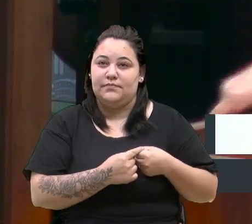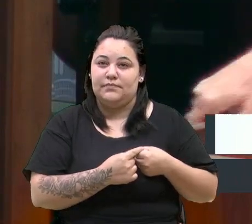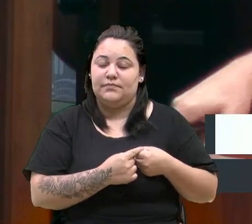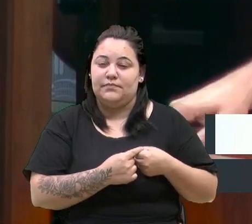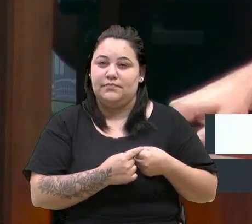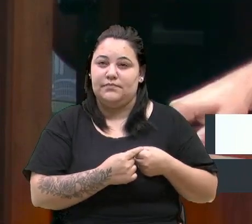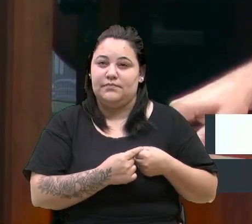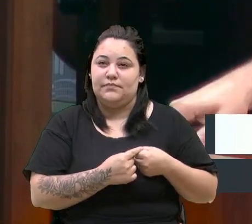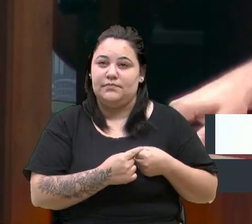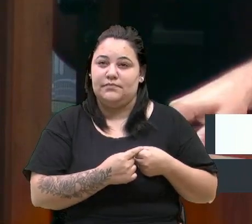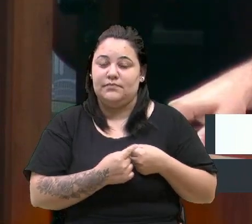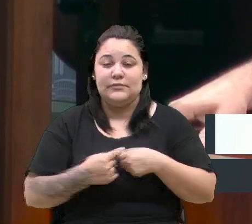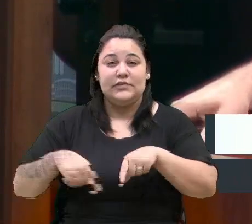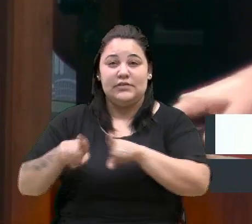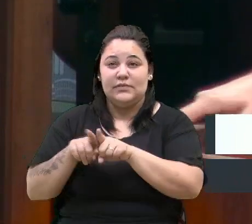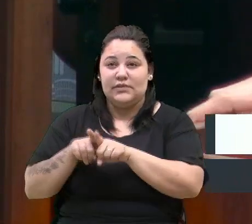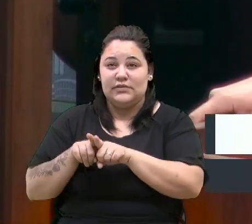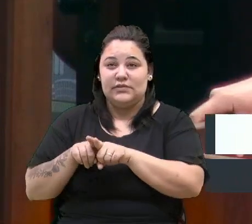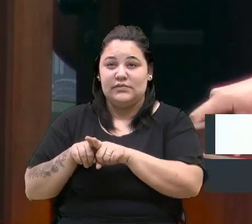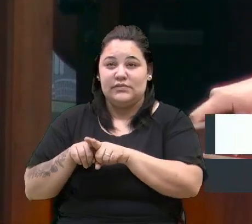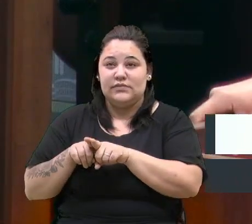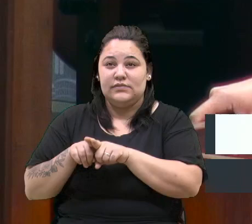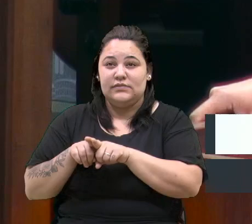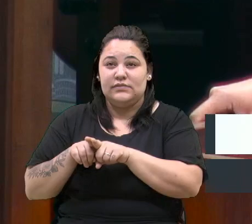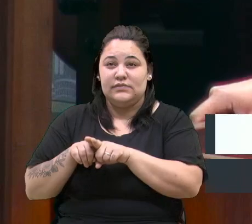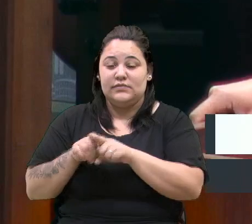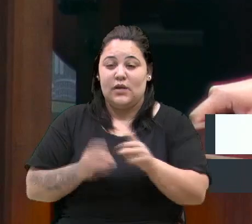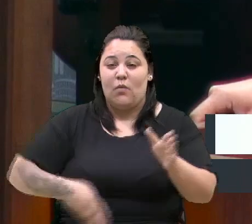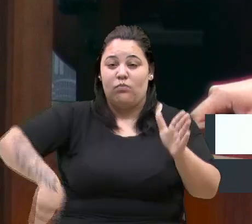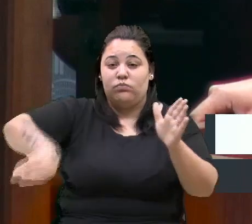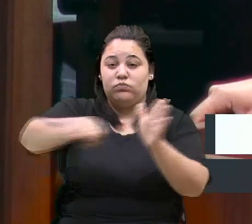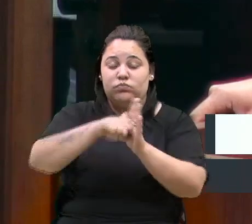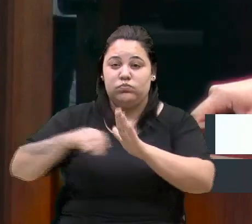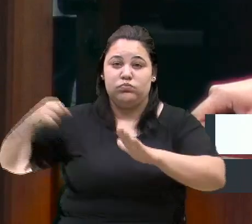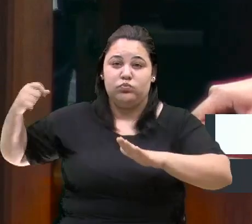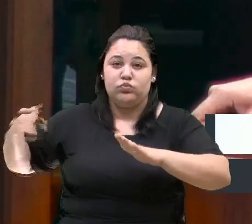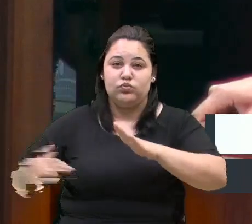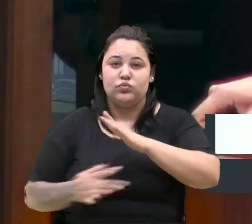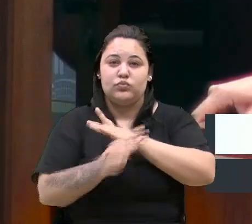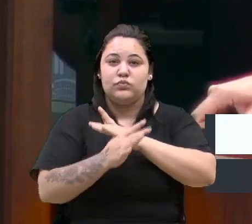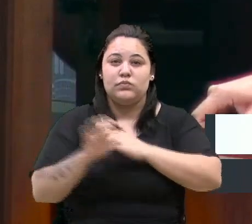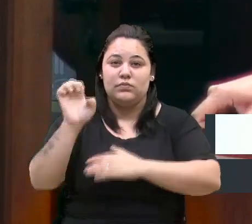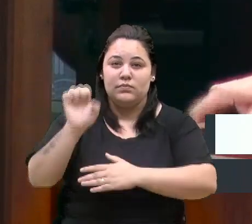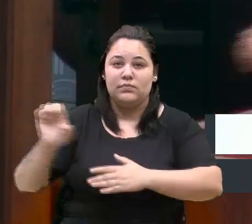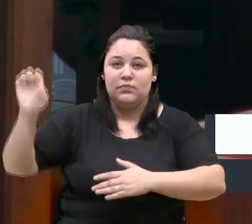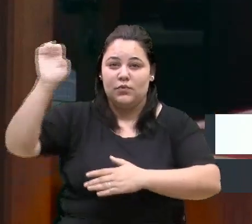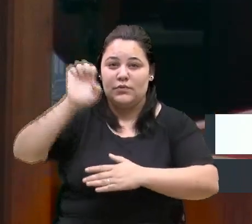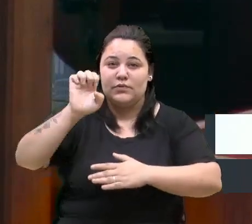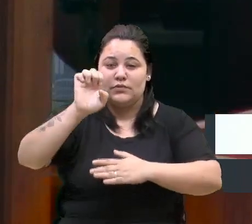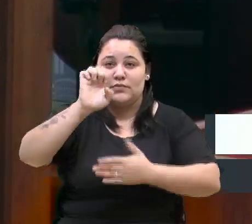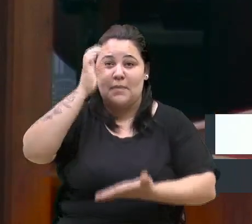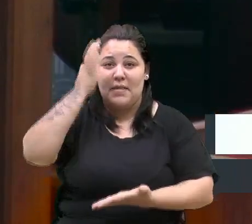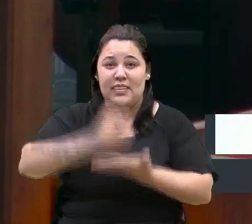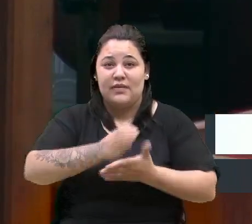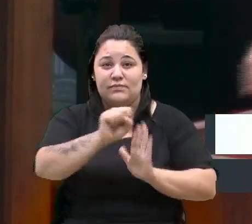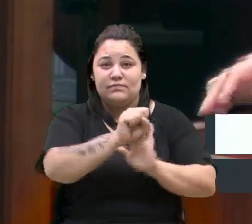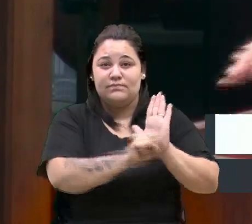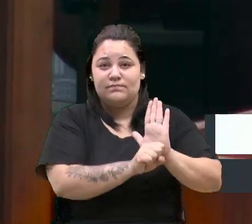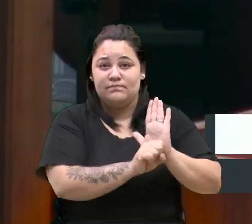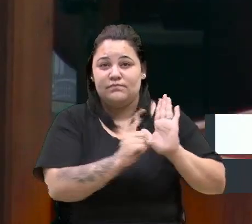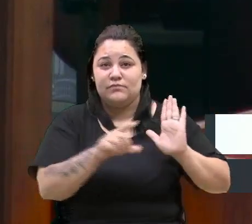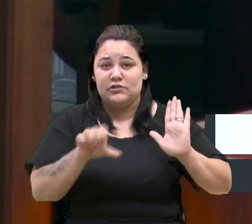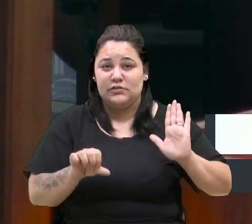também pela chegada dos imigrantes europeus, lá na segunda metade do século XIX, ela tem uma